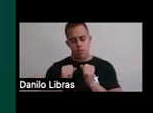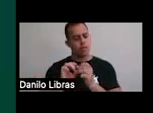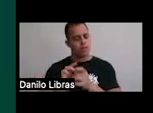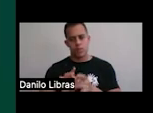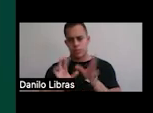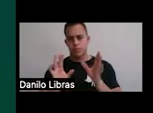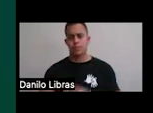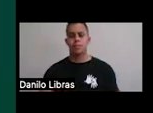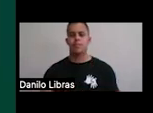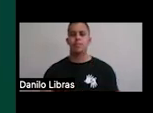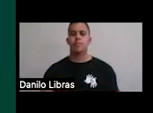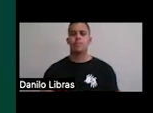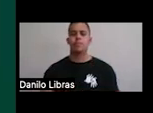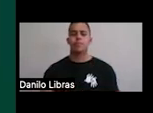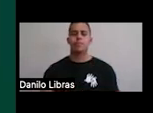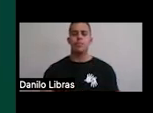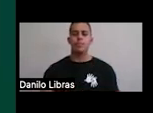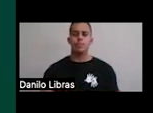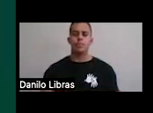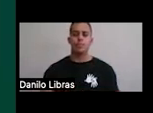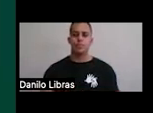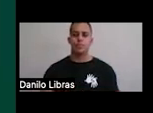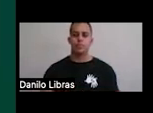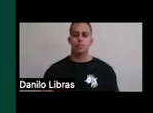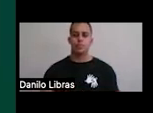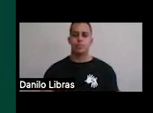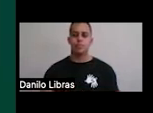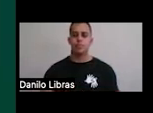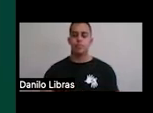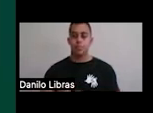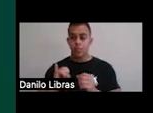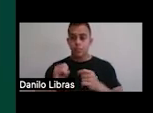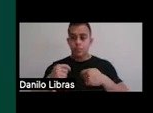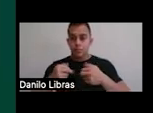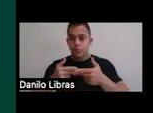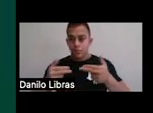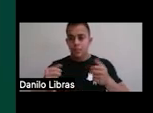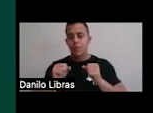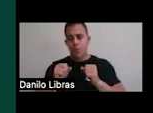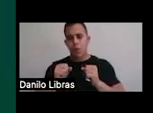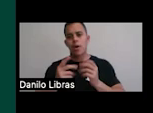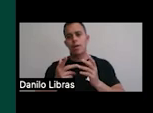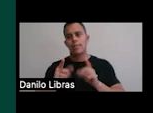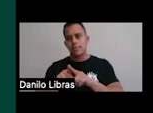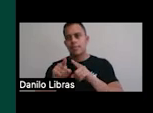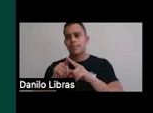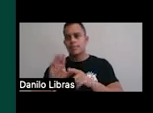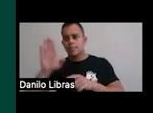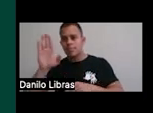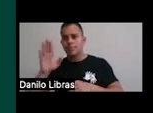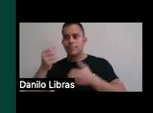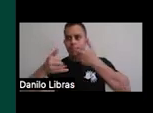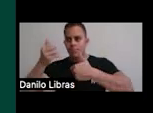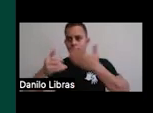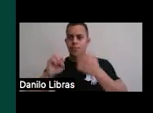Uhum. Então, vocês podem perguntar, podem me interromper, podem opinar também. Então, eu vou